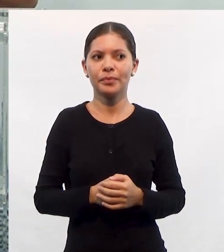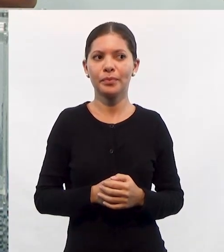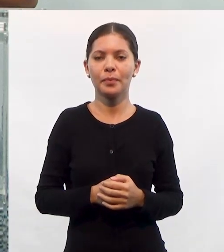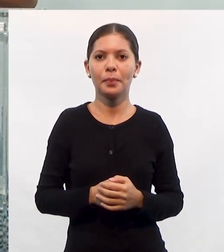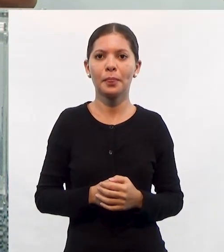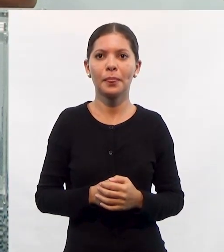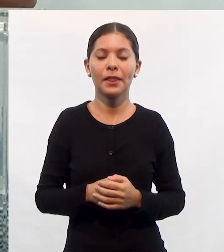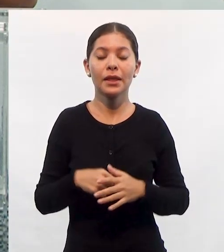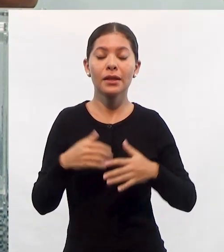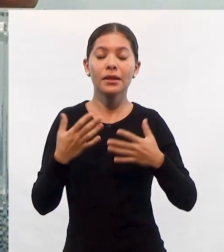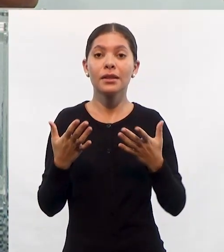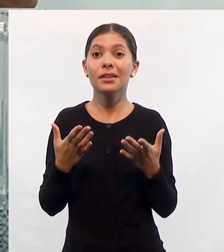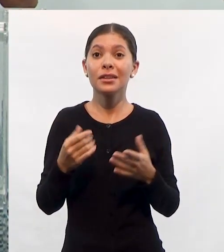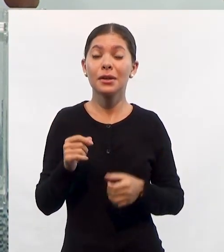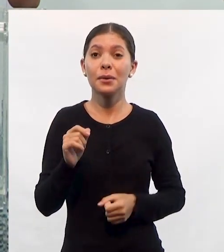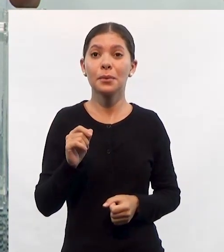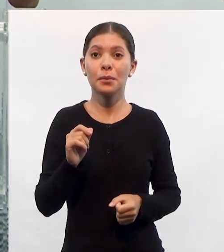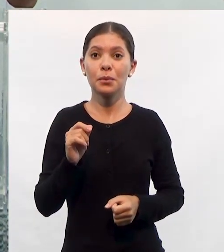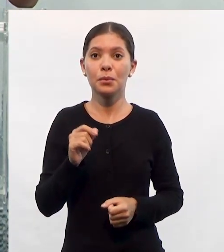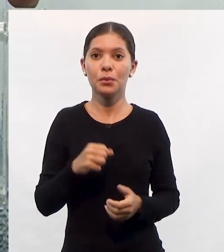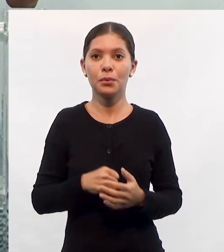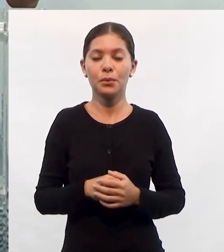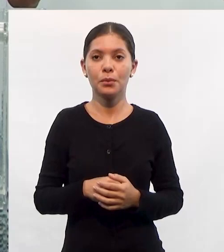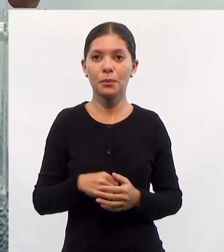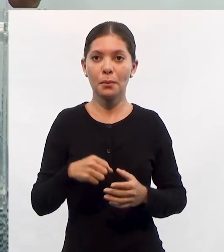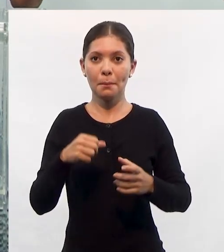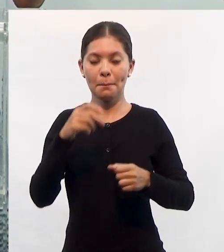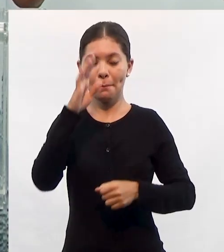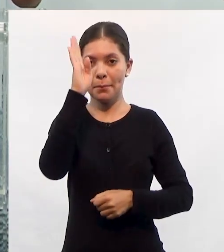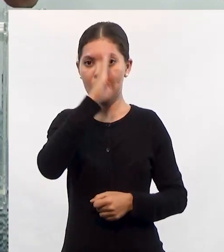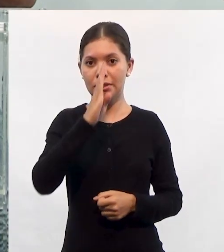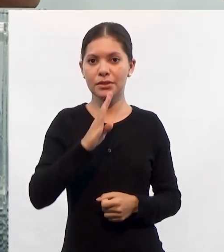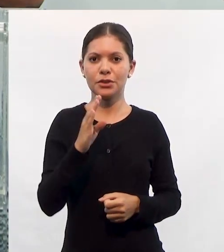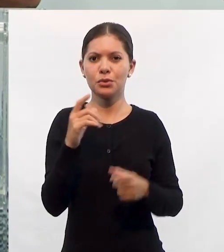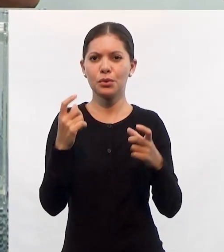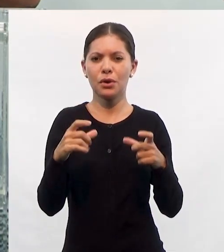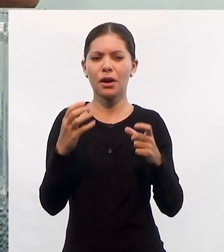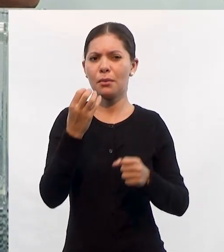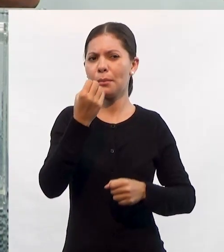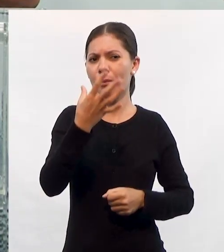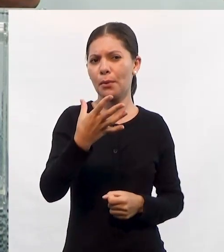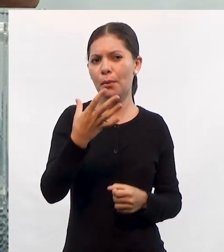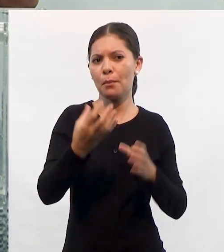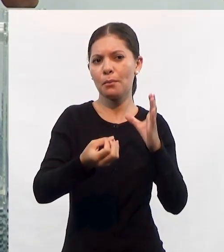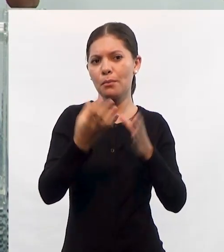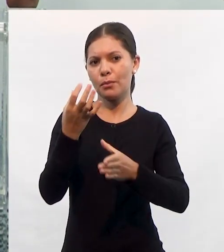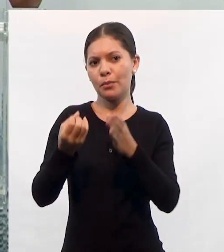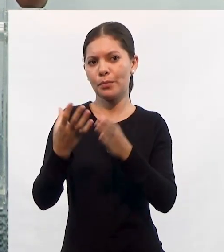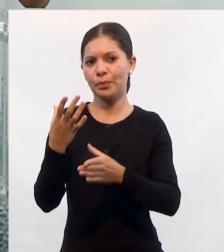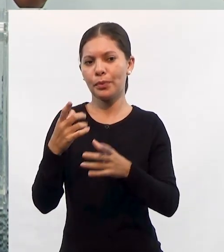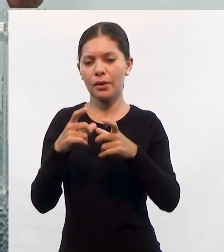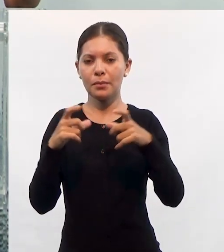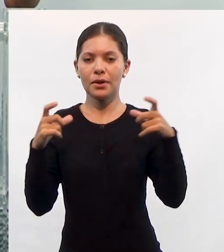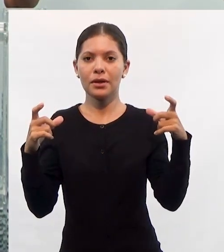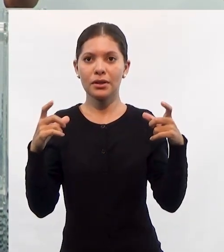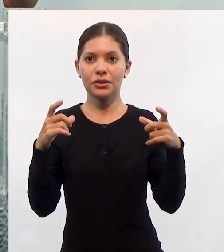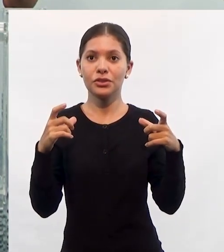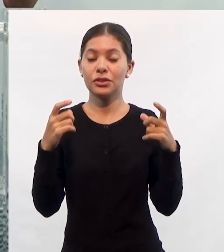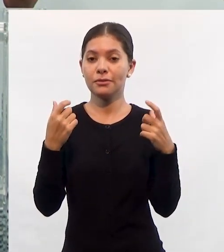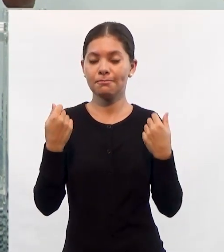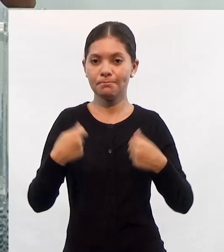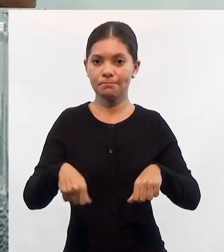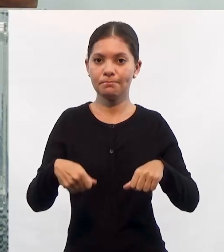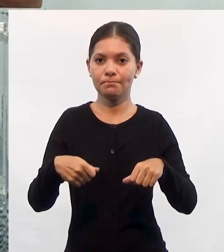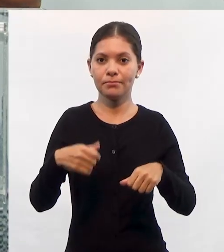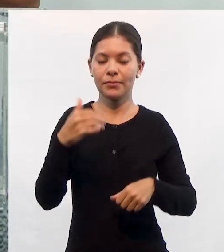mão de obra, o norte do Brasil seria um local ótimo para se produzir chips. A gente tem uma grande capacidade